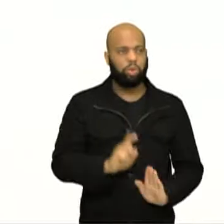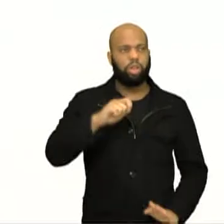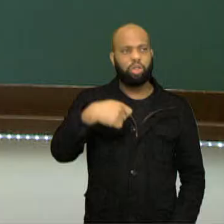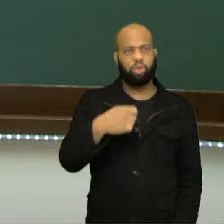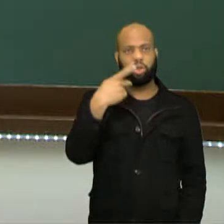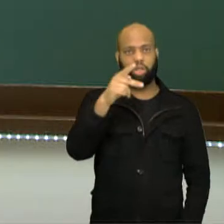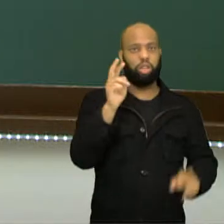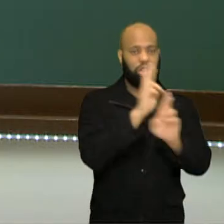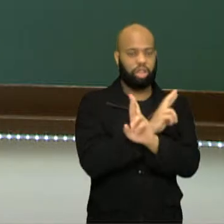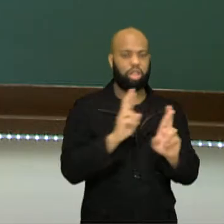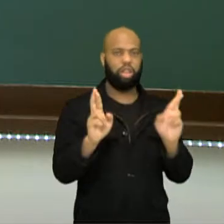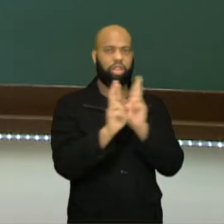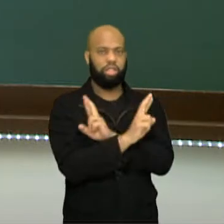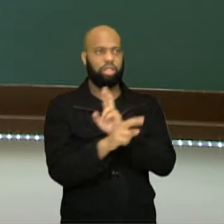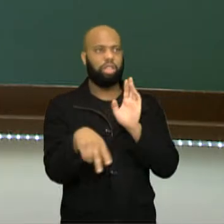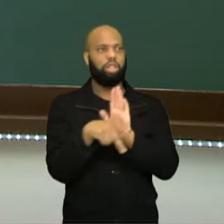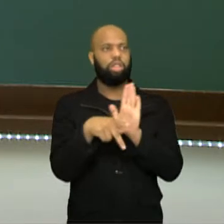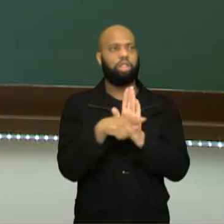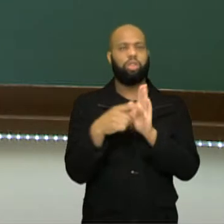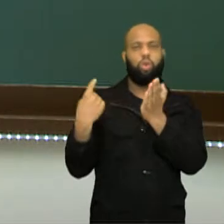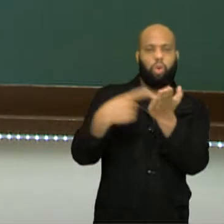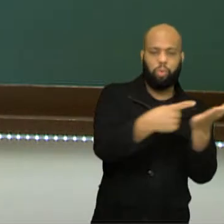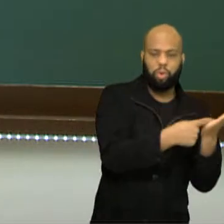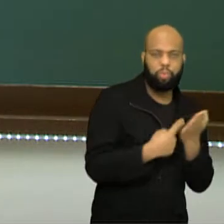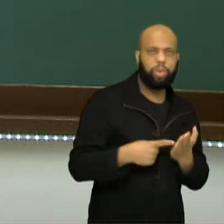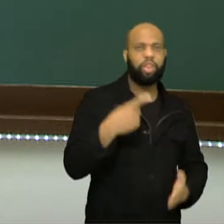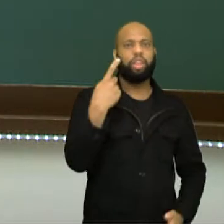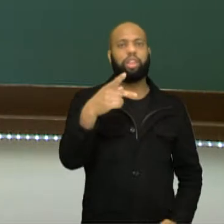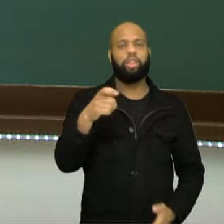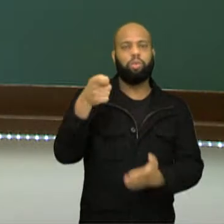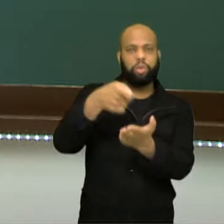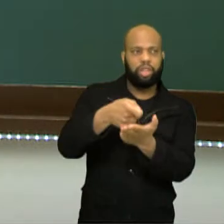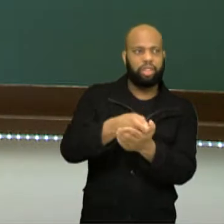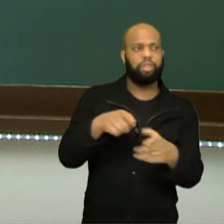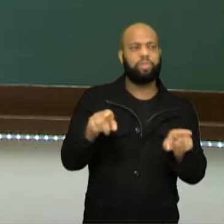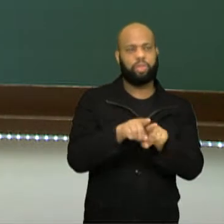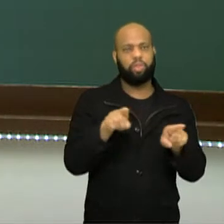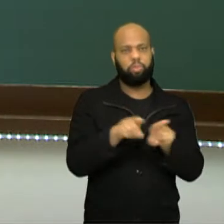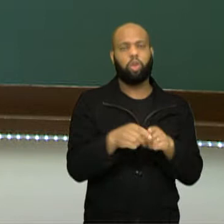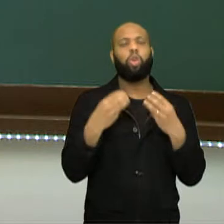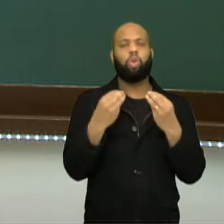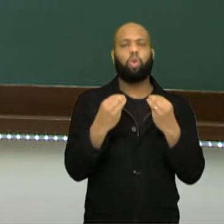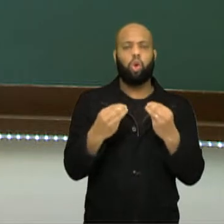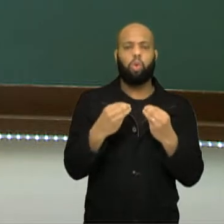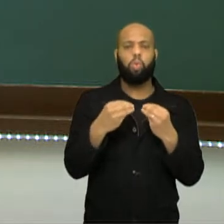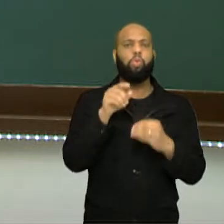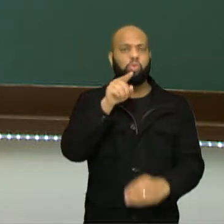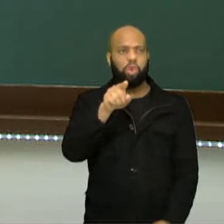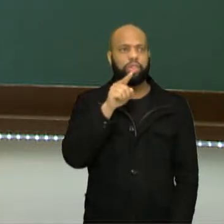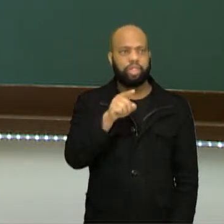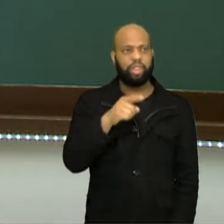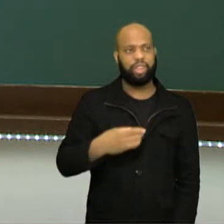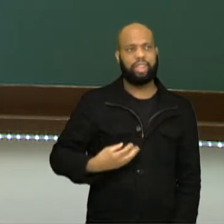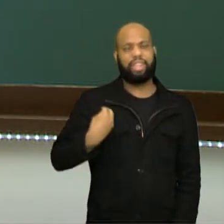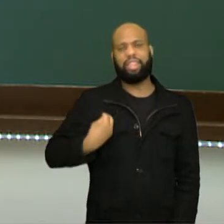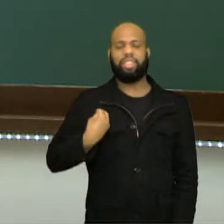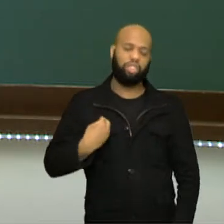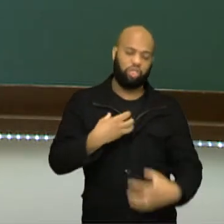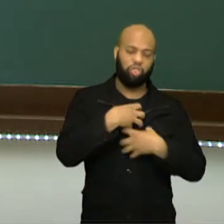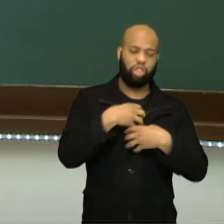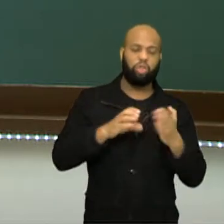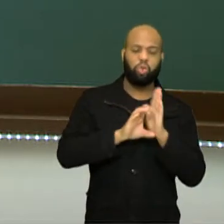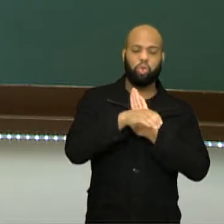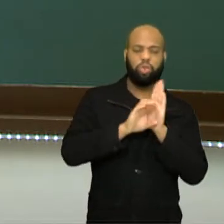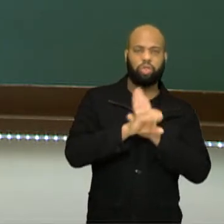sua relação com os seus compromissos, os seus deveres e como você está no conceito